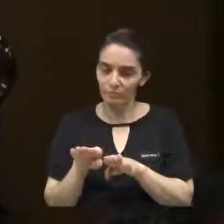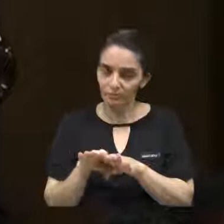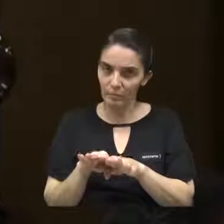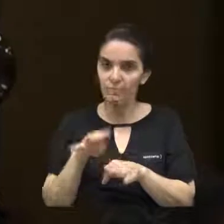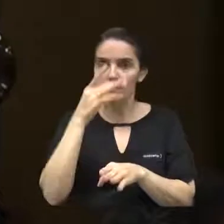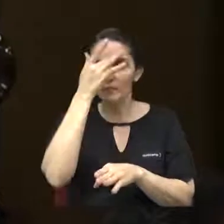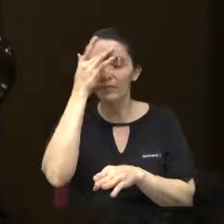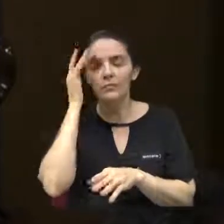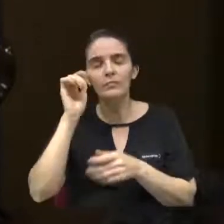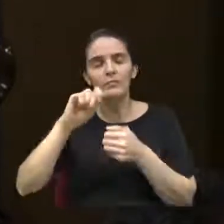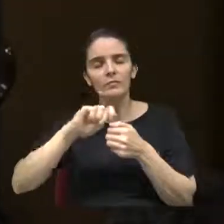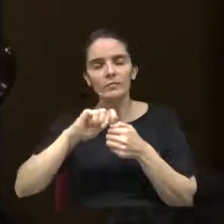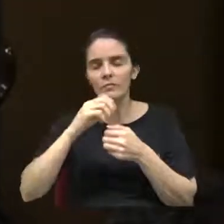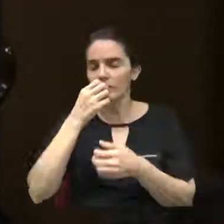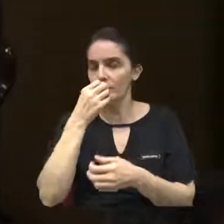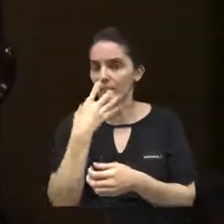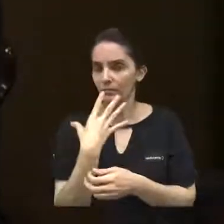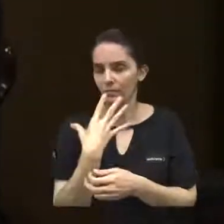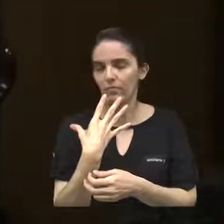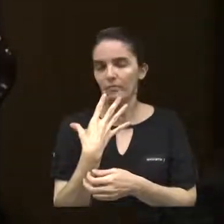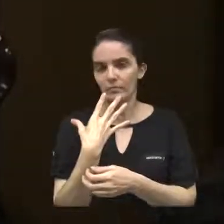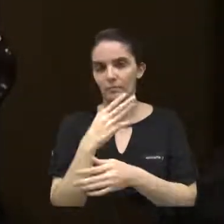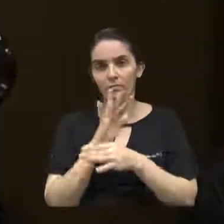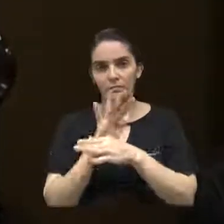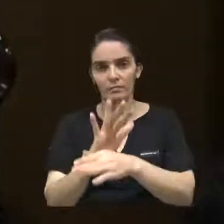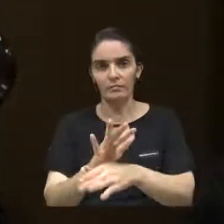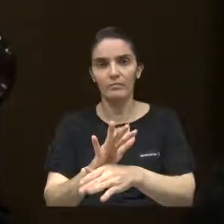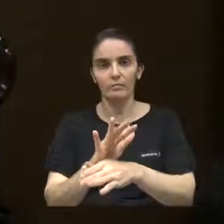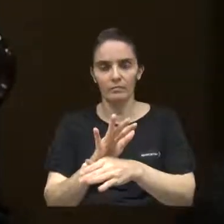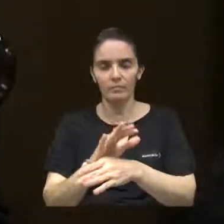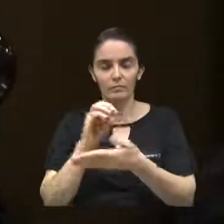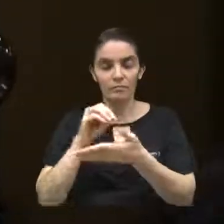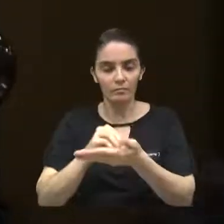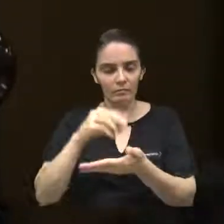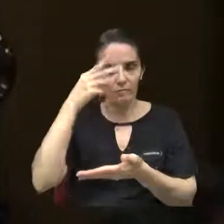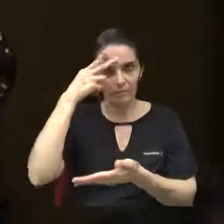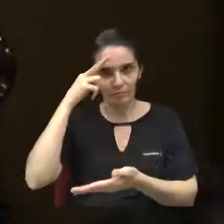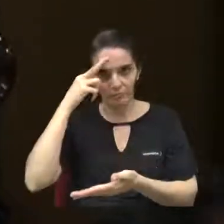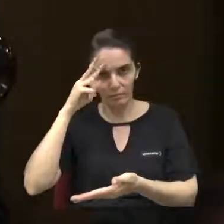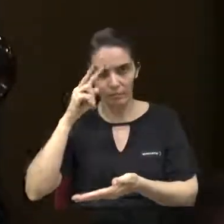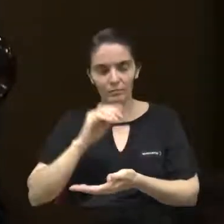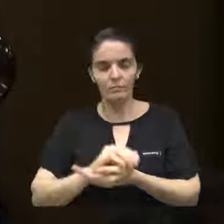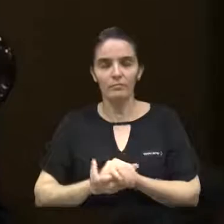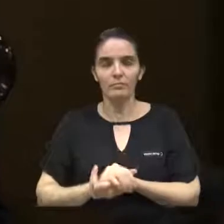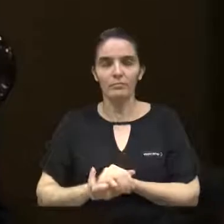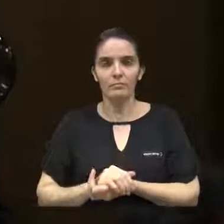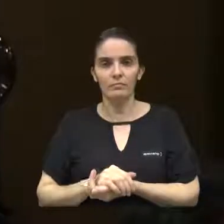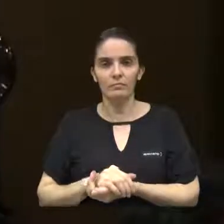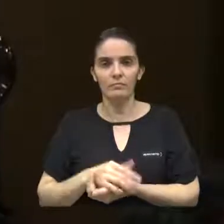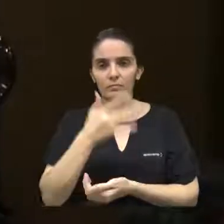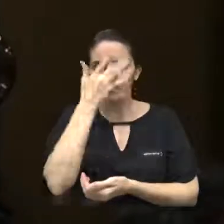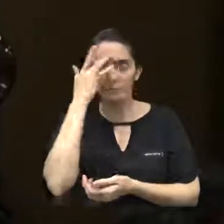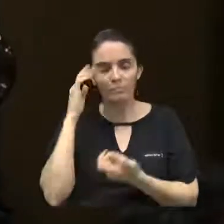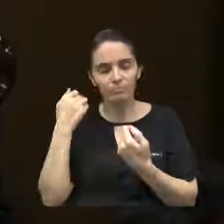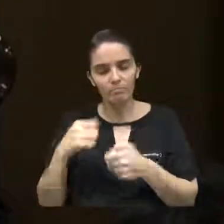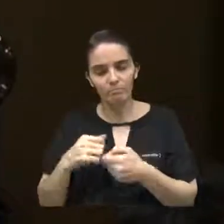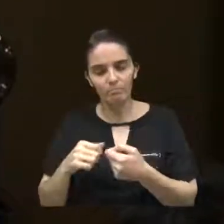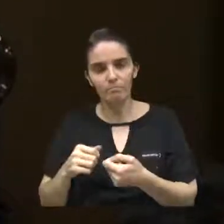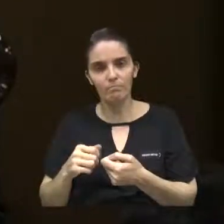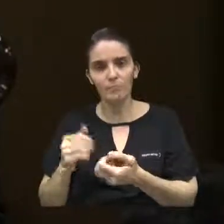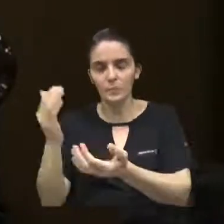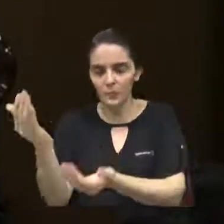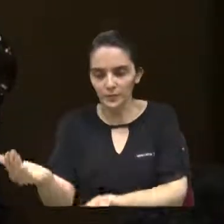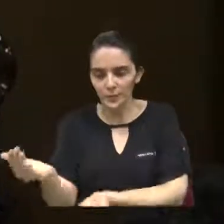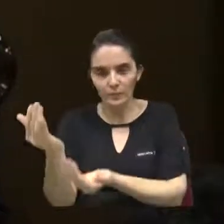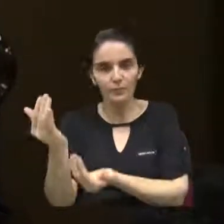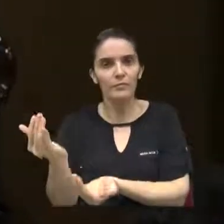que só fazem o bem e fizeram o bem e construíram a história. E essas pessoas têm que ser reconhecidas, essas pessoas têm